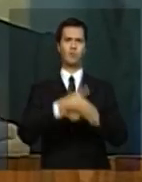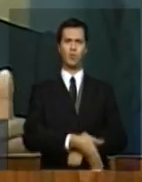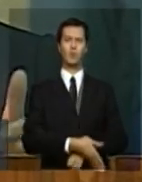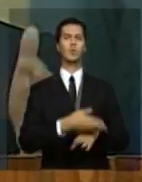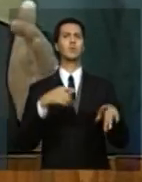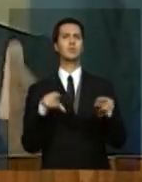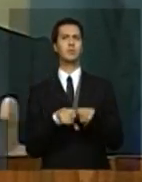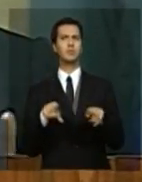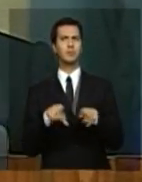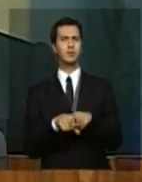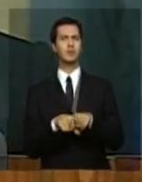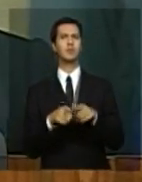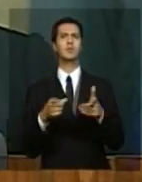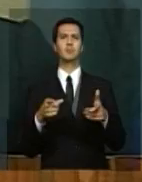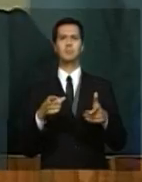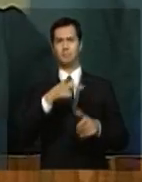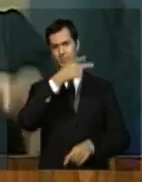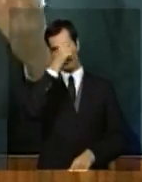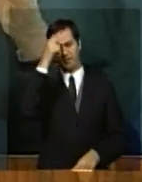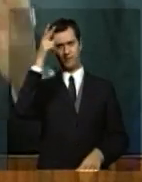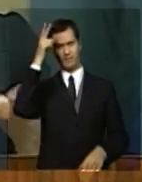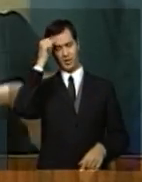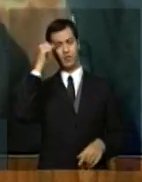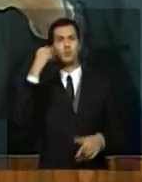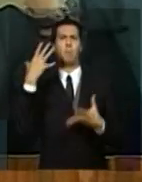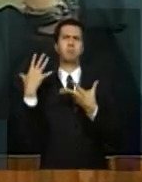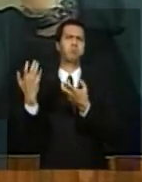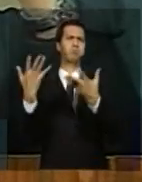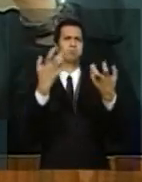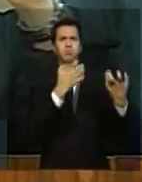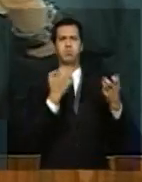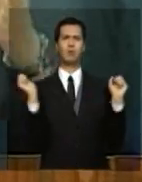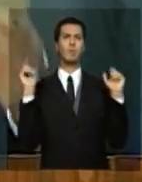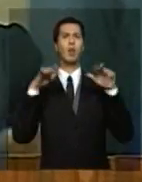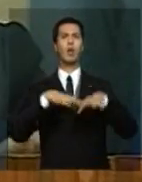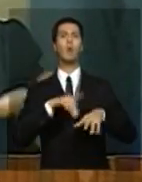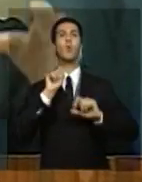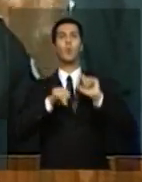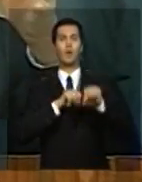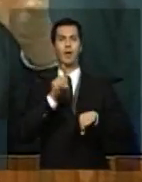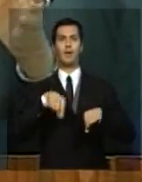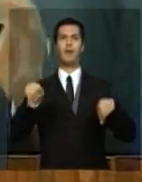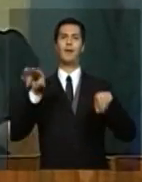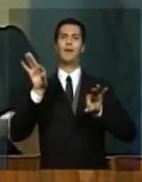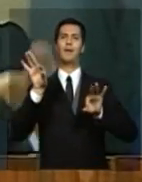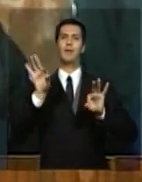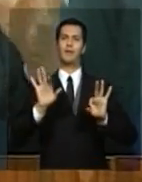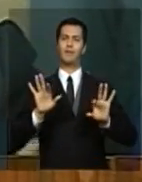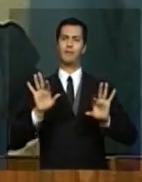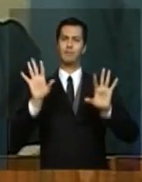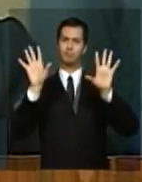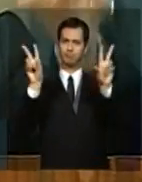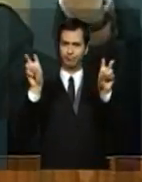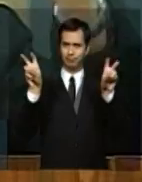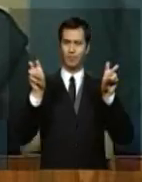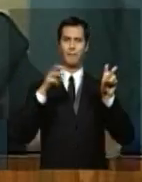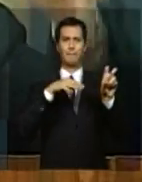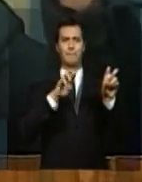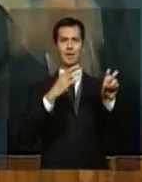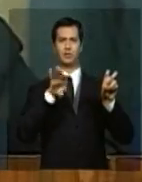mostrar da importância de que as políticas públicas